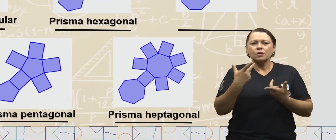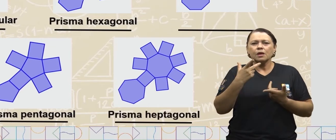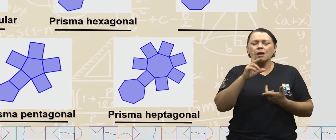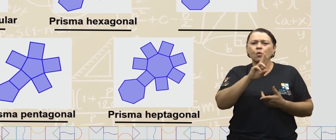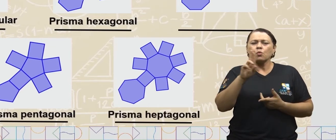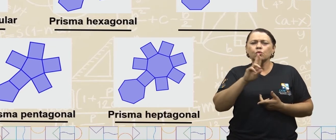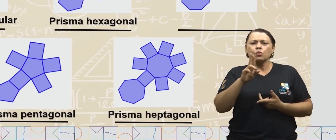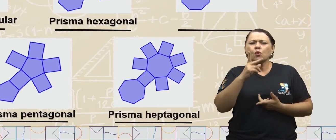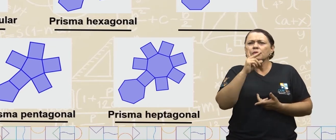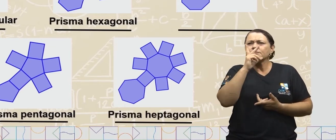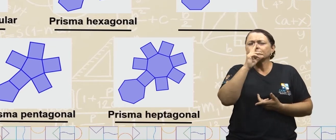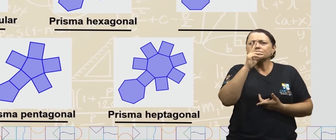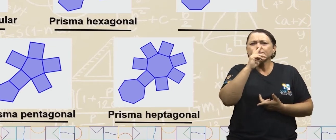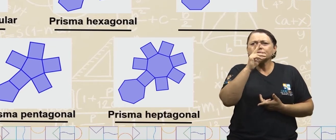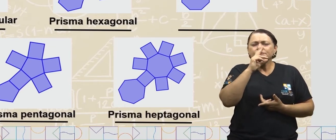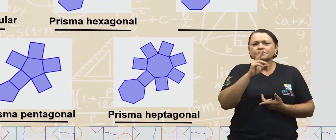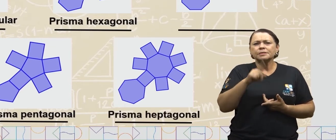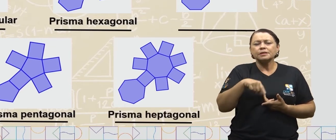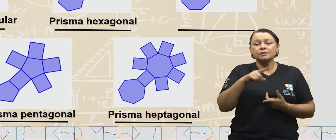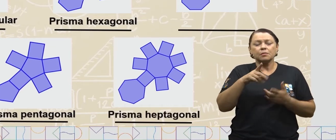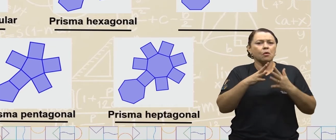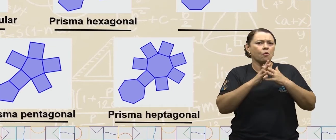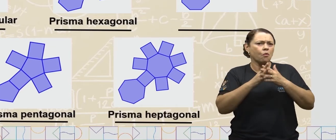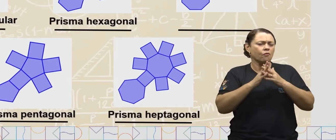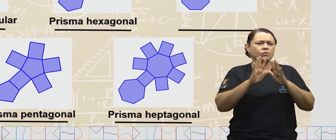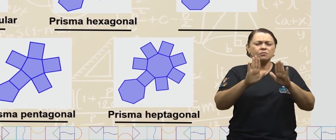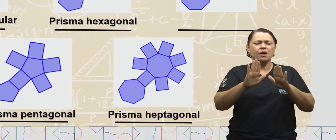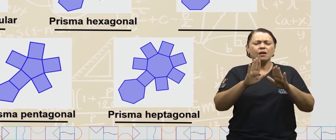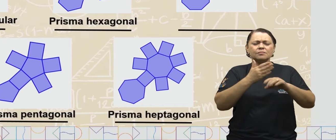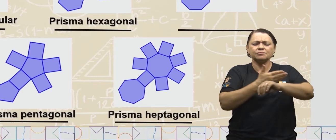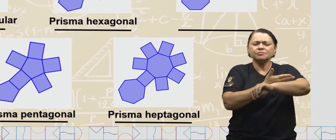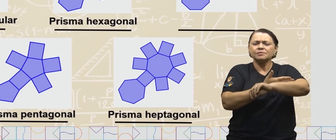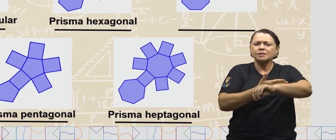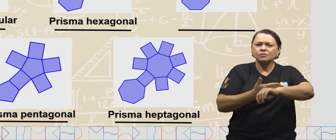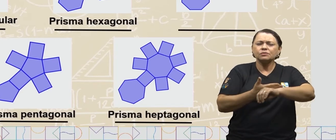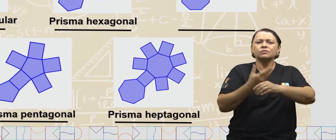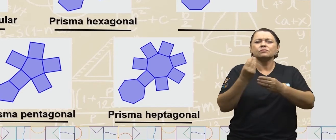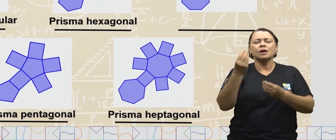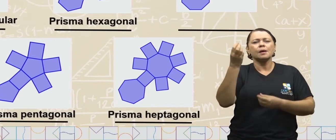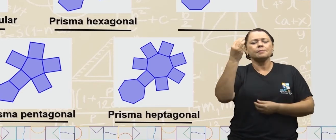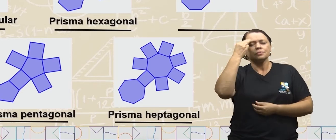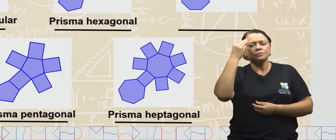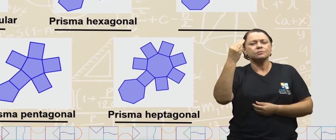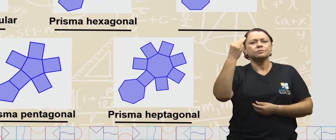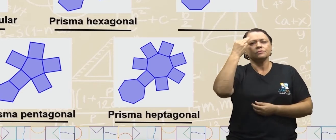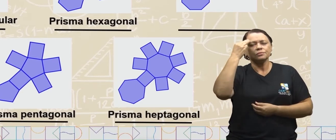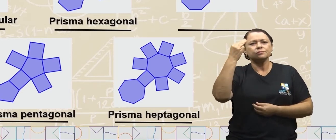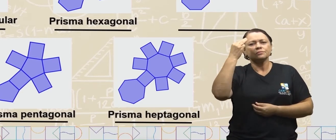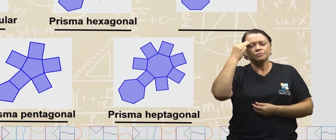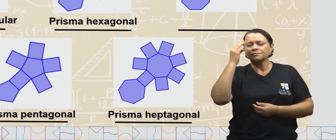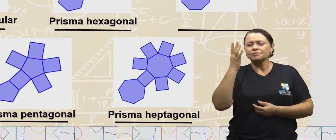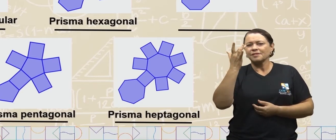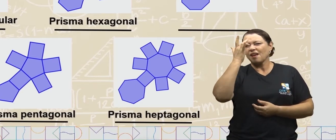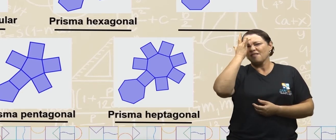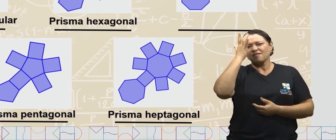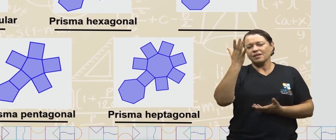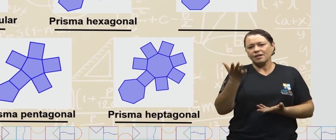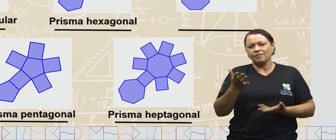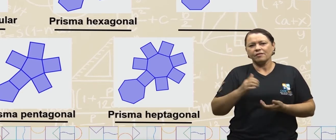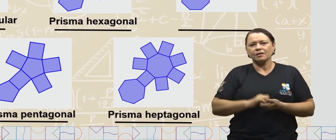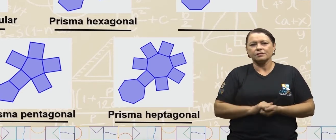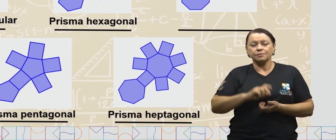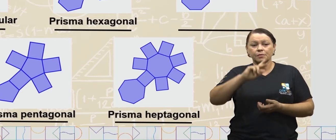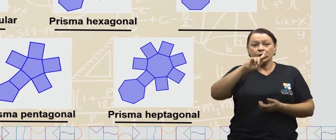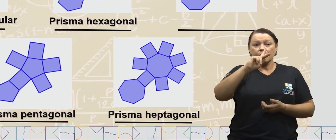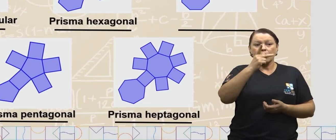bem parecido, você pode se confundir, mas basta que você se acostume falando o nome, tá bom? Hexagonal,